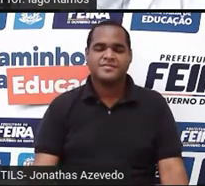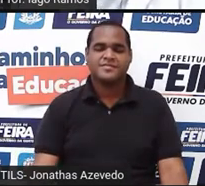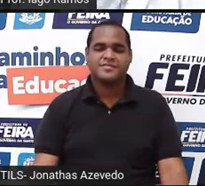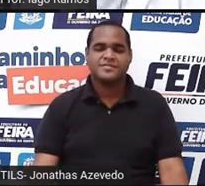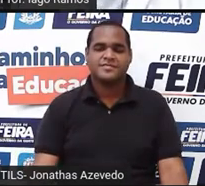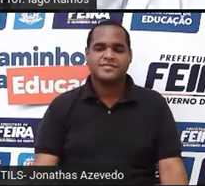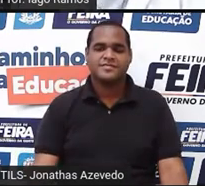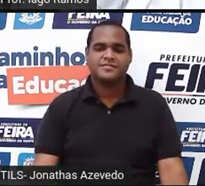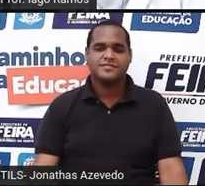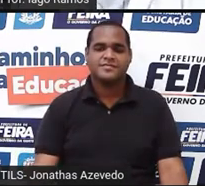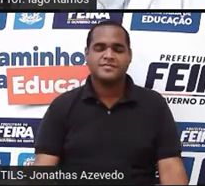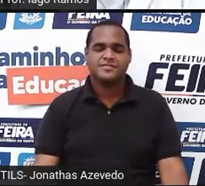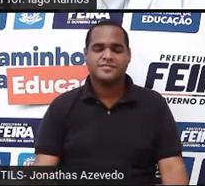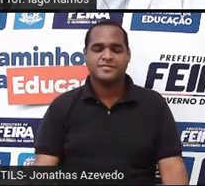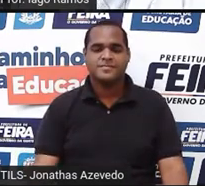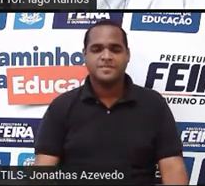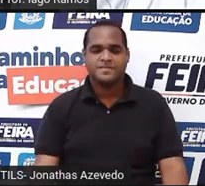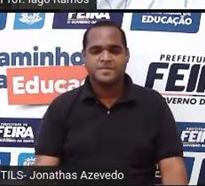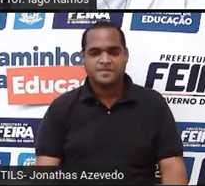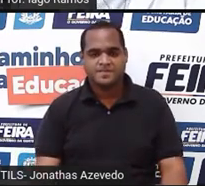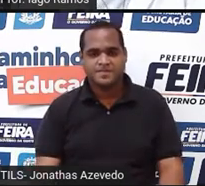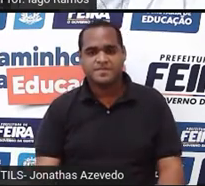E aí